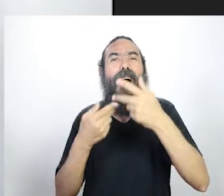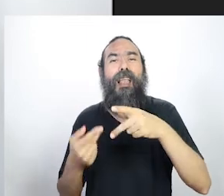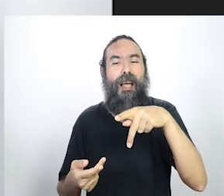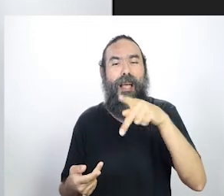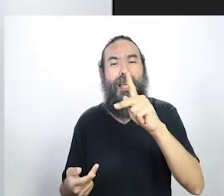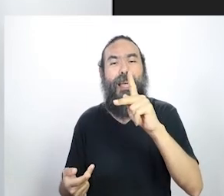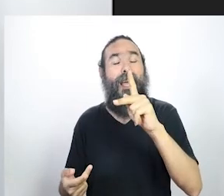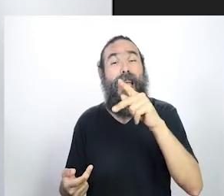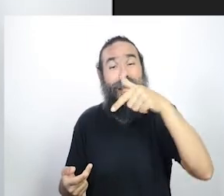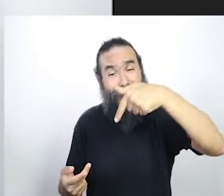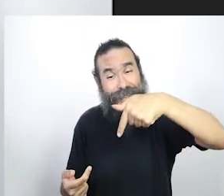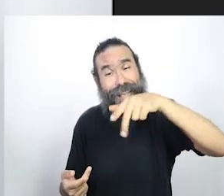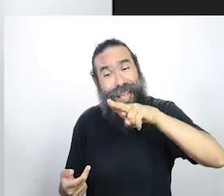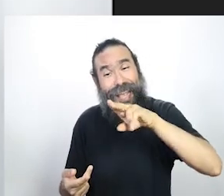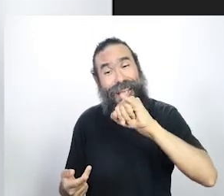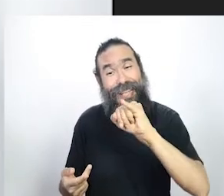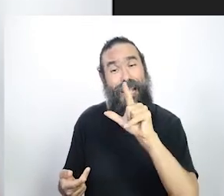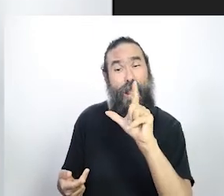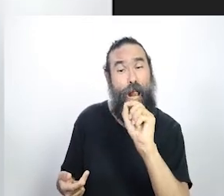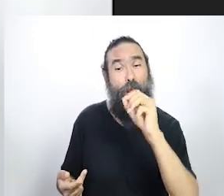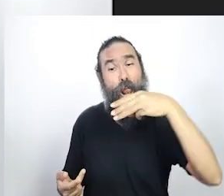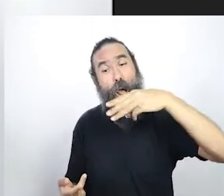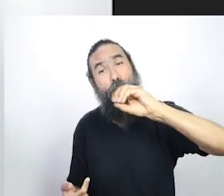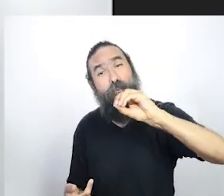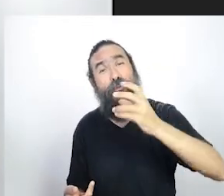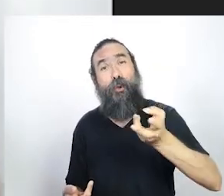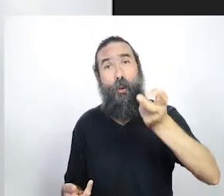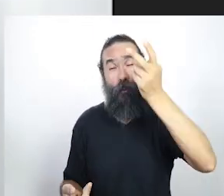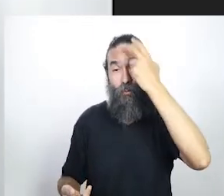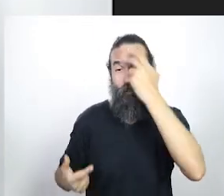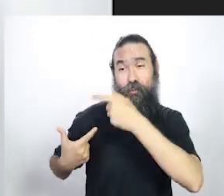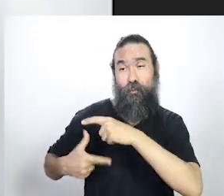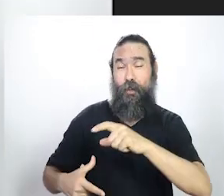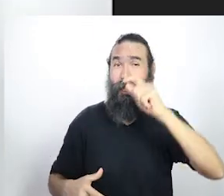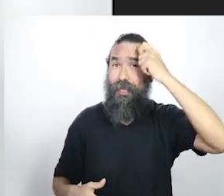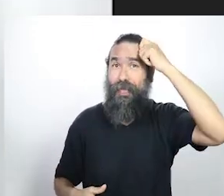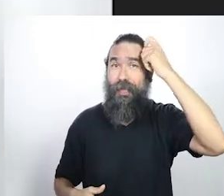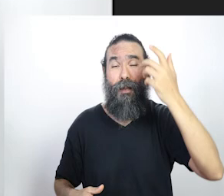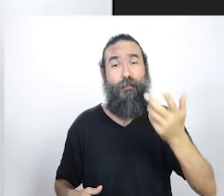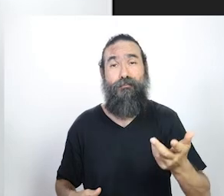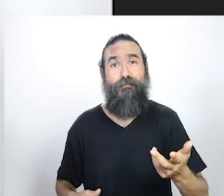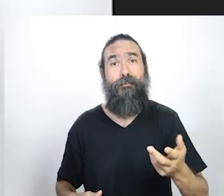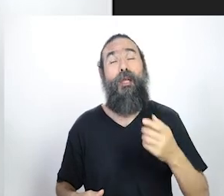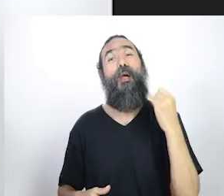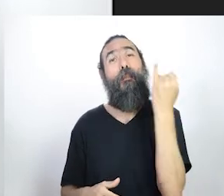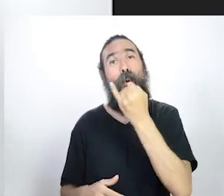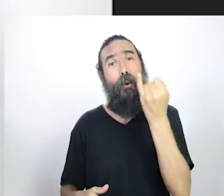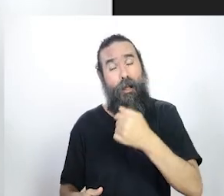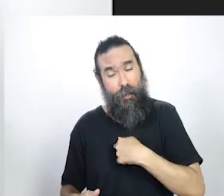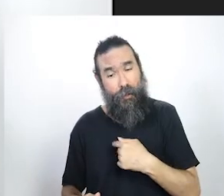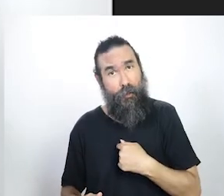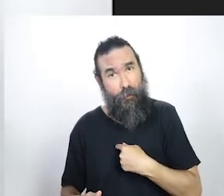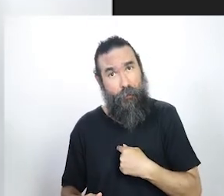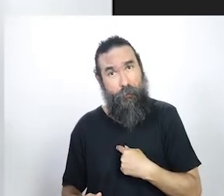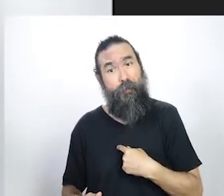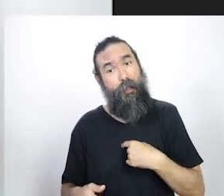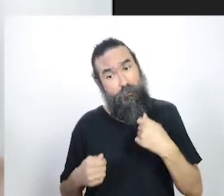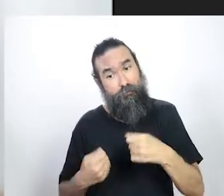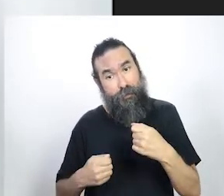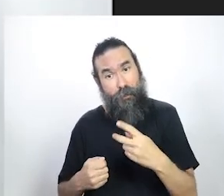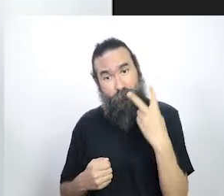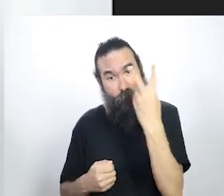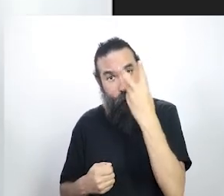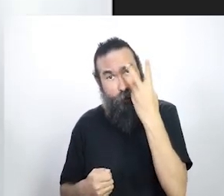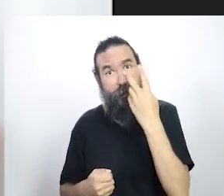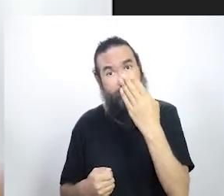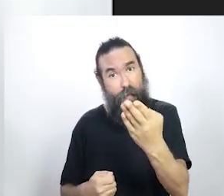10.639. E aí eu estou voltando para a questão da cultura afro-brasileira e da cultura quilombola, porque eu estou falando do Kalunga e não tem